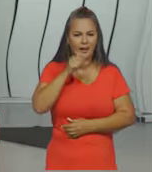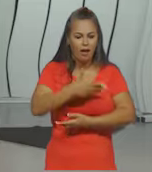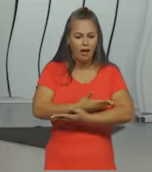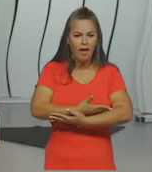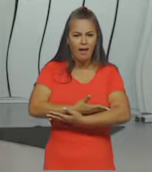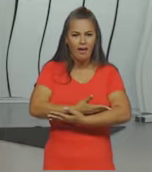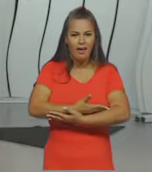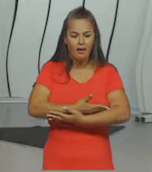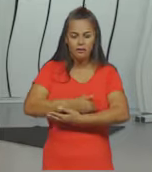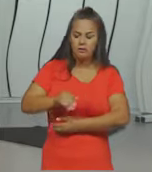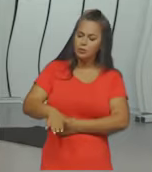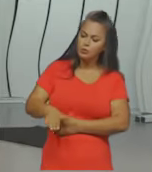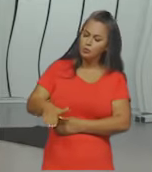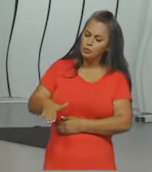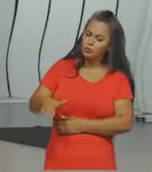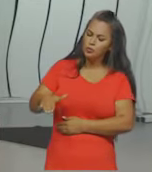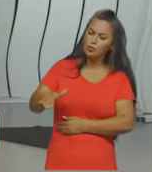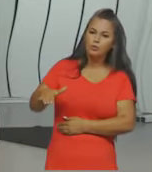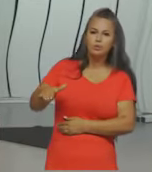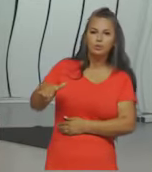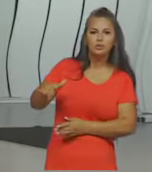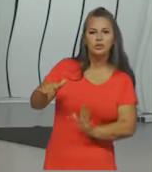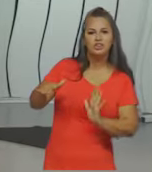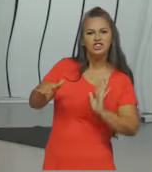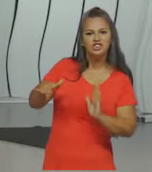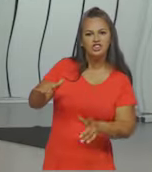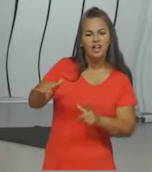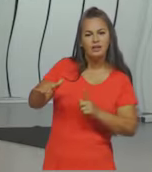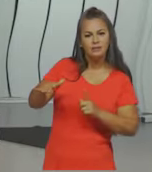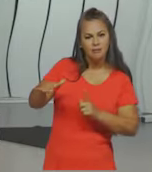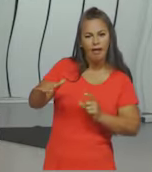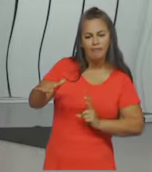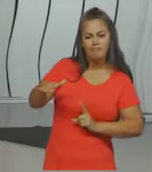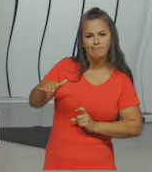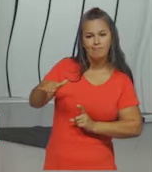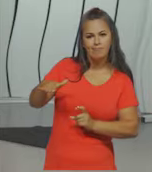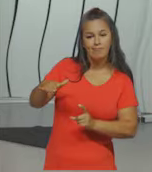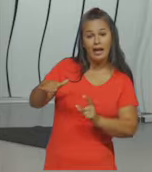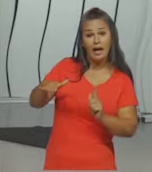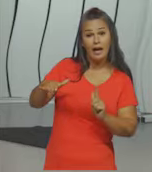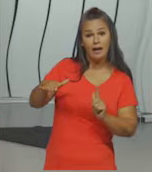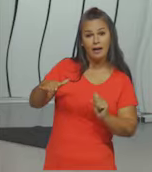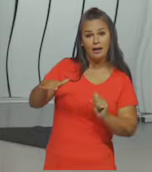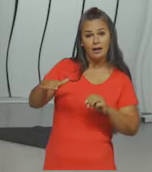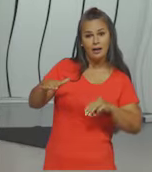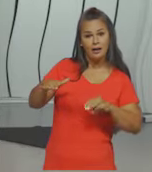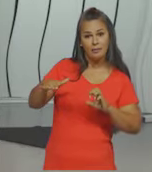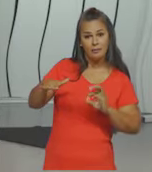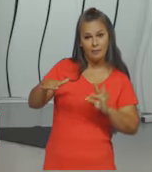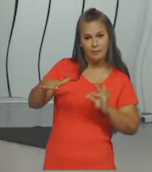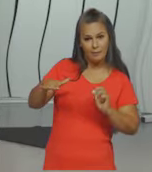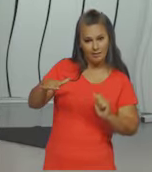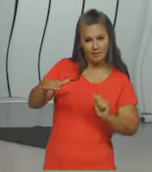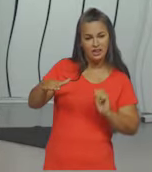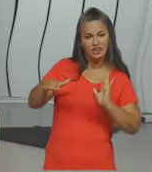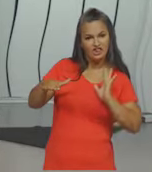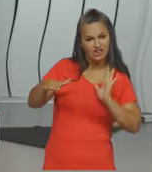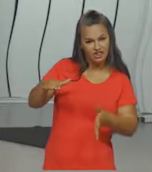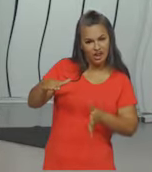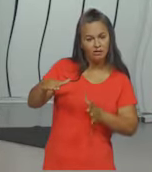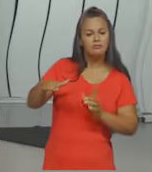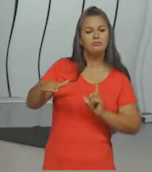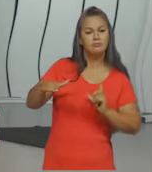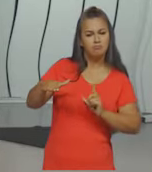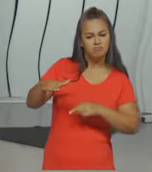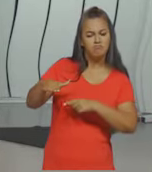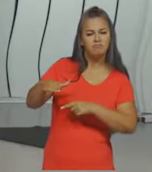esses gametas já produzidos, né? Nos primeiros meses, né, de vida, né, do feto, já está